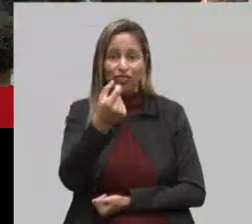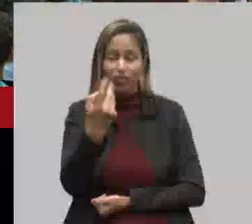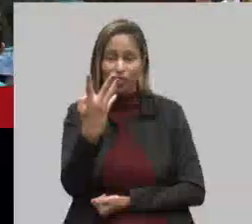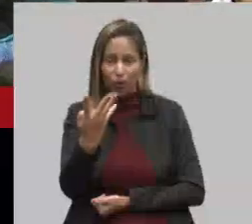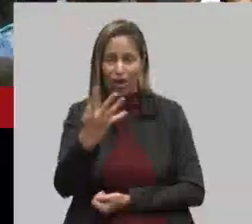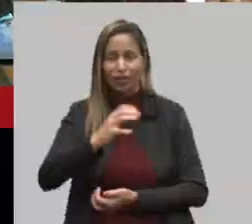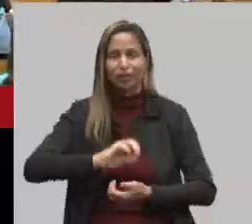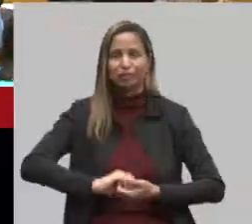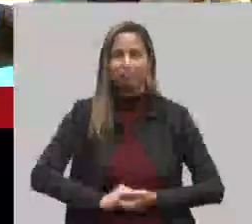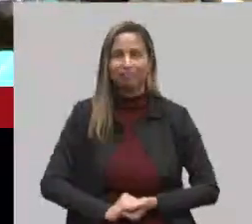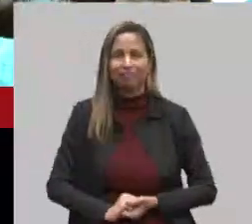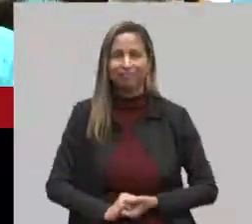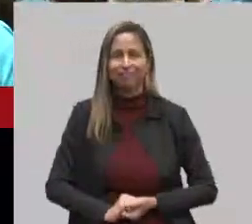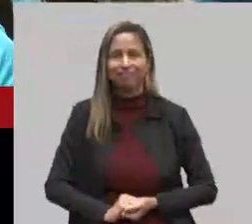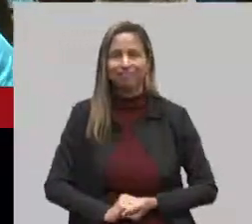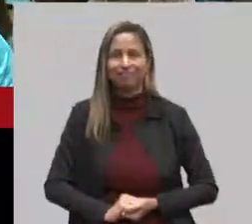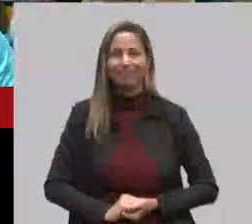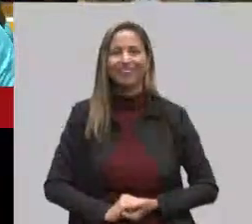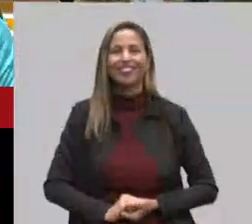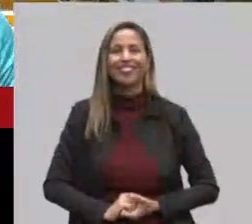2024 todos de